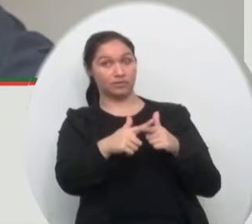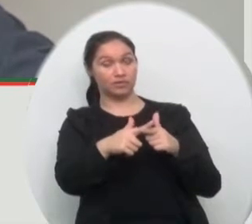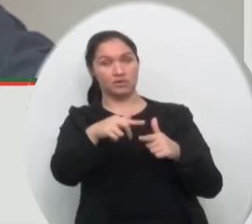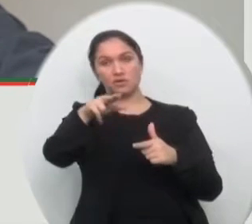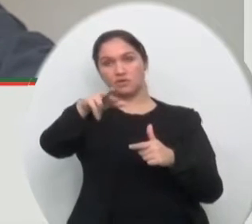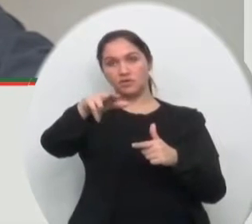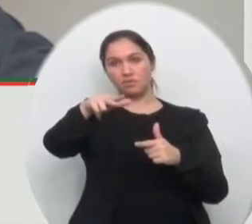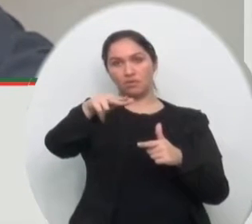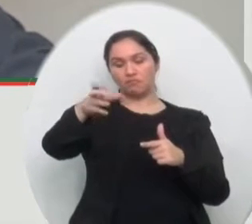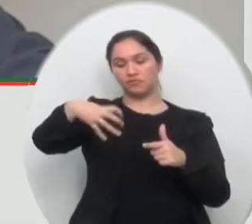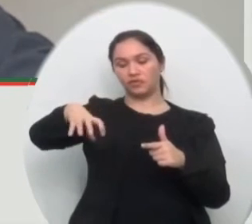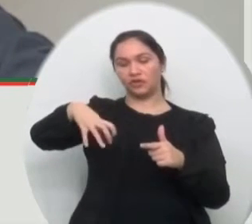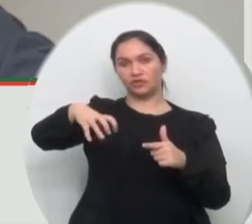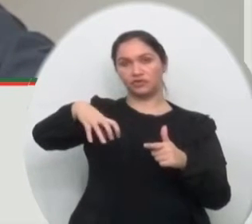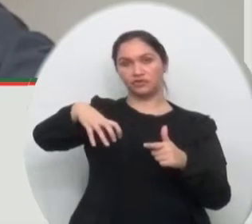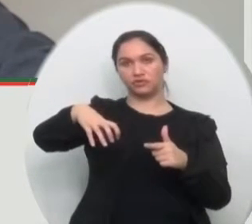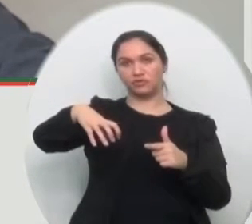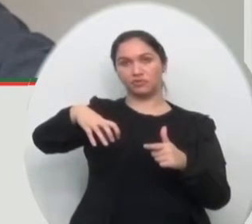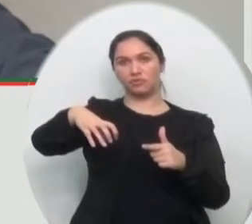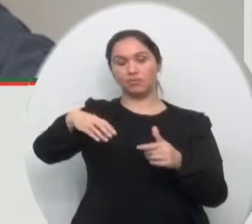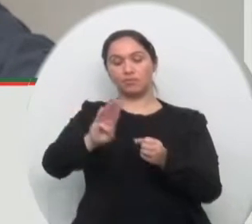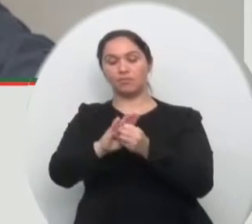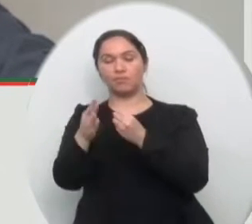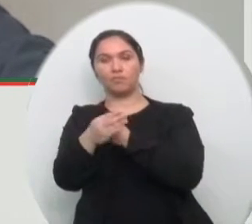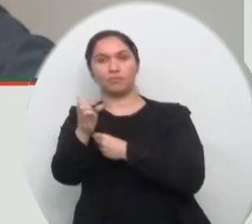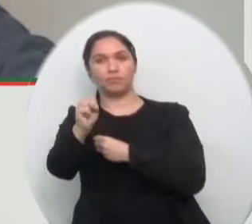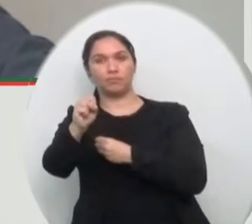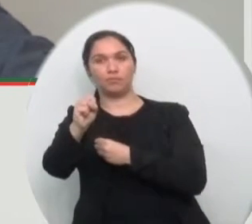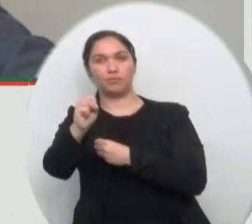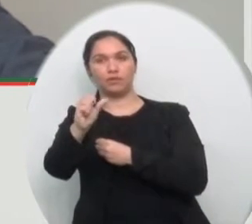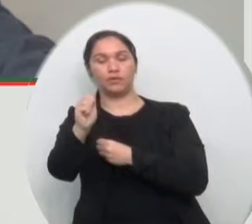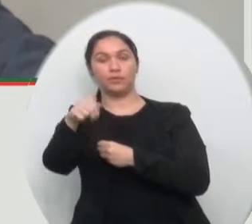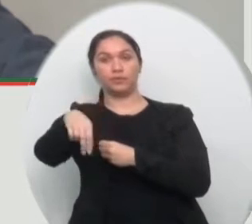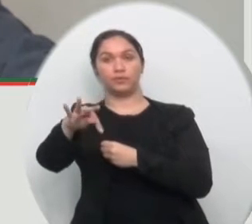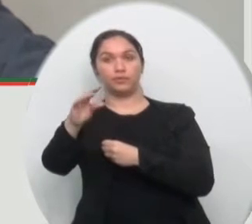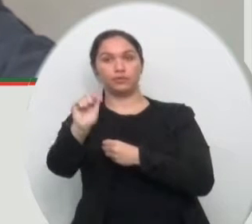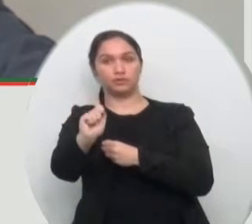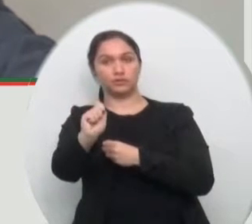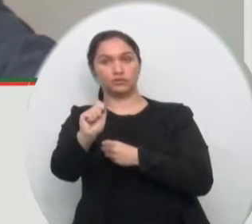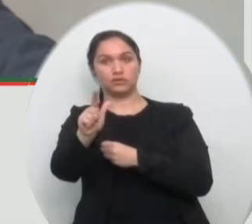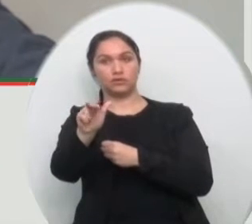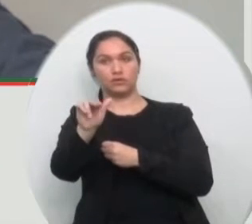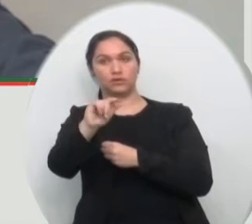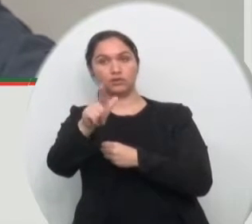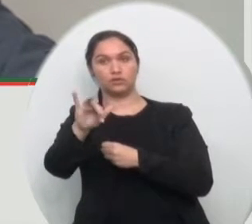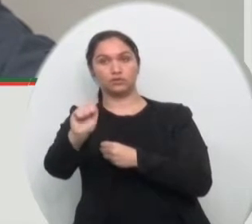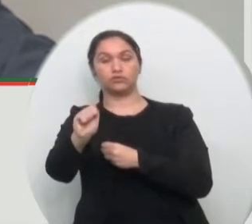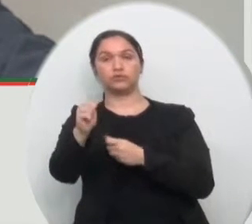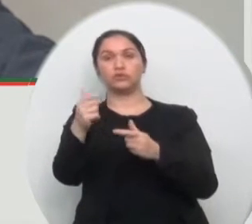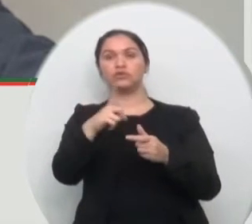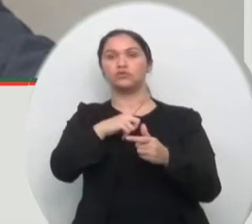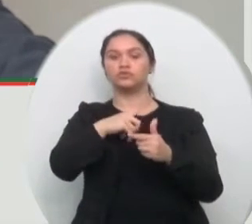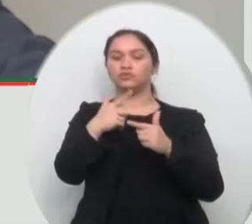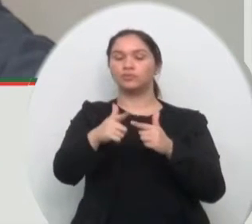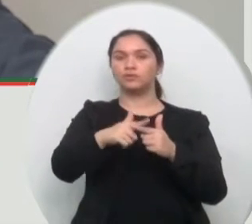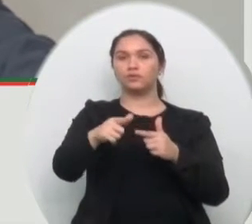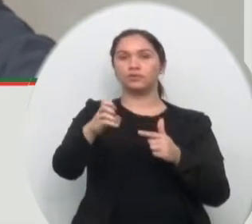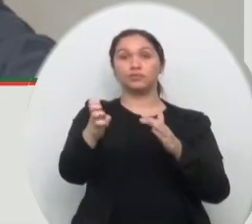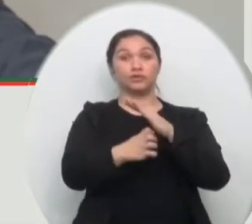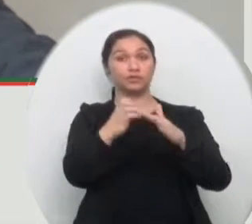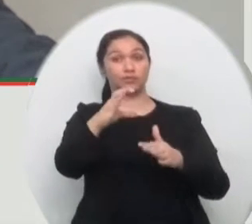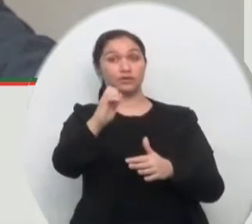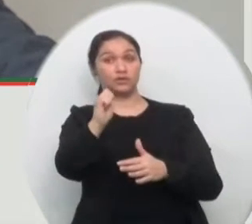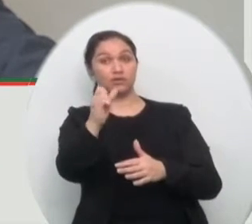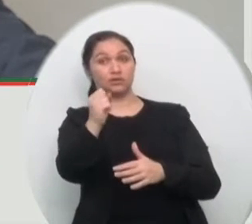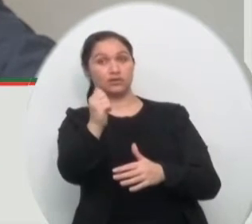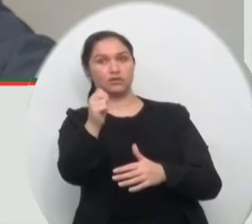Luzia, enquanto aquele mau cheiro da Kazan, foi uma luta constante. Vocês estão no caminho certo, tem que se unir,